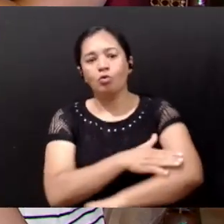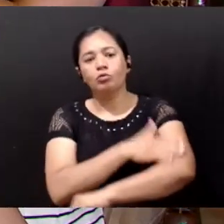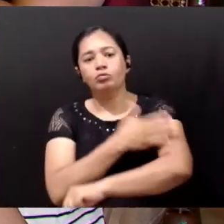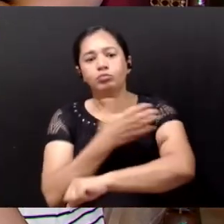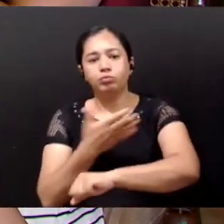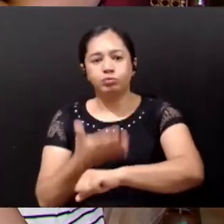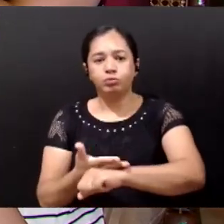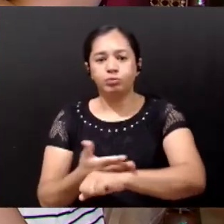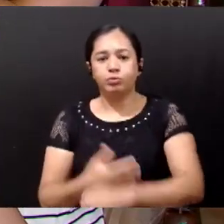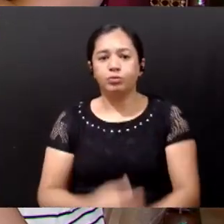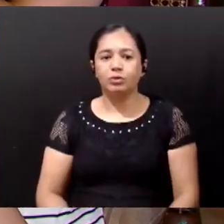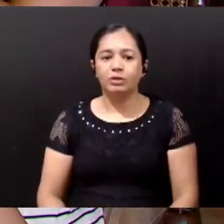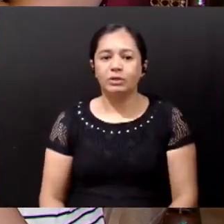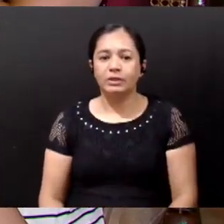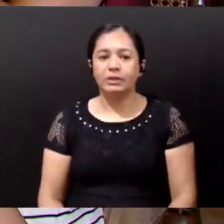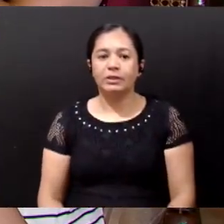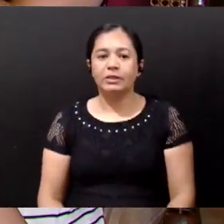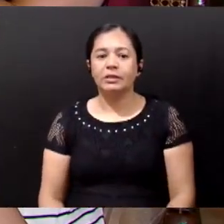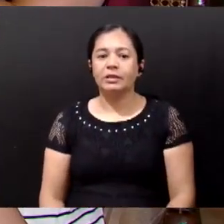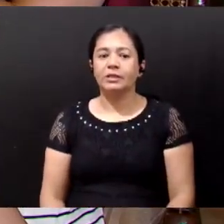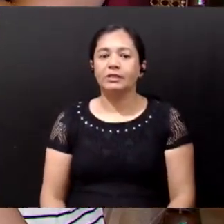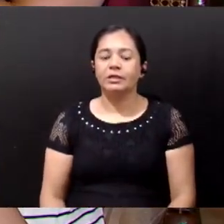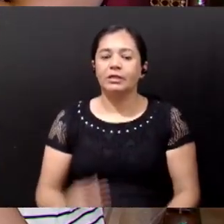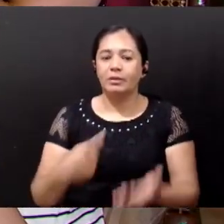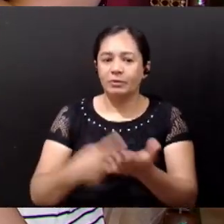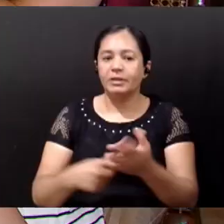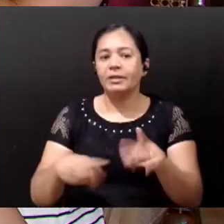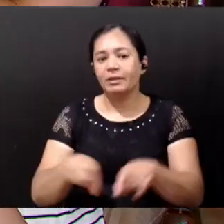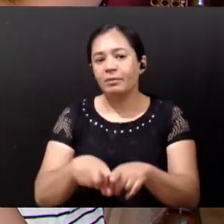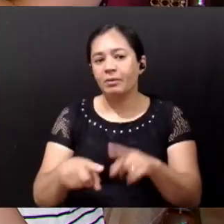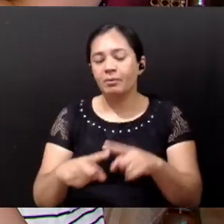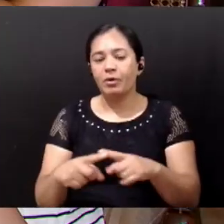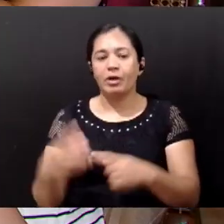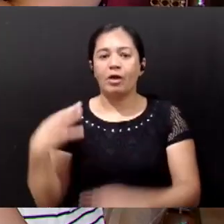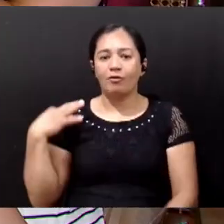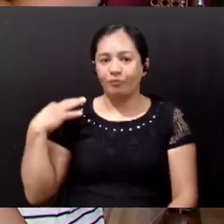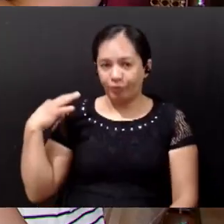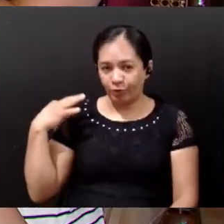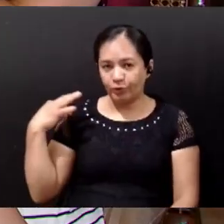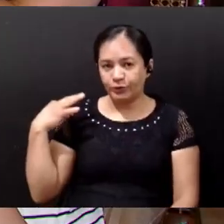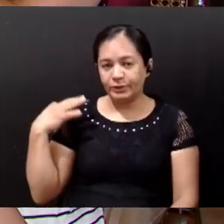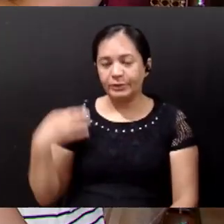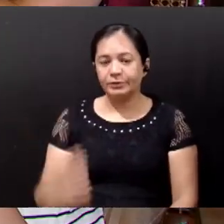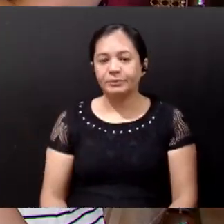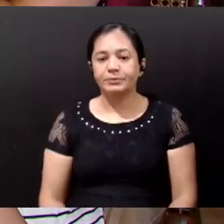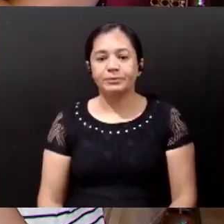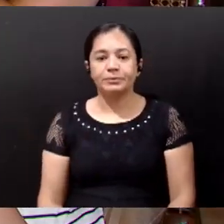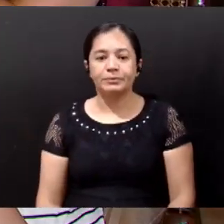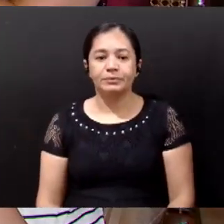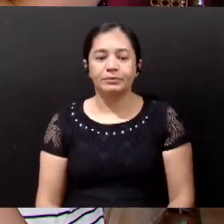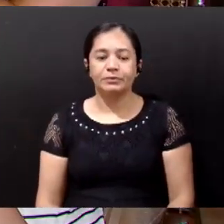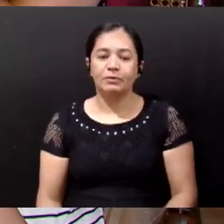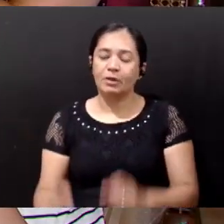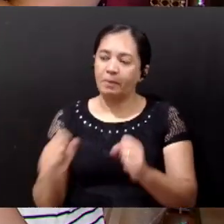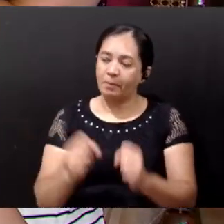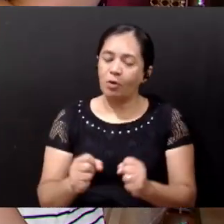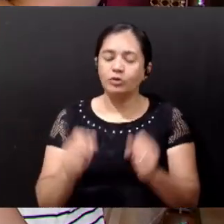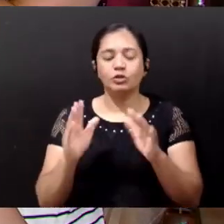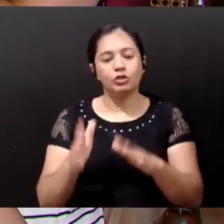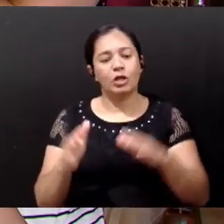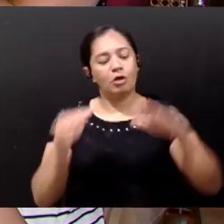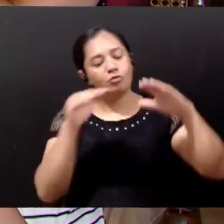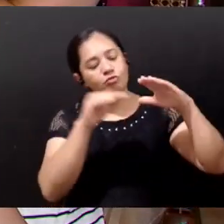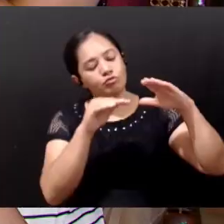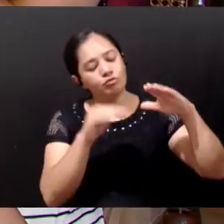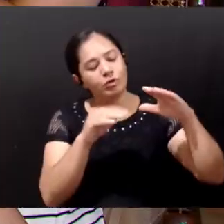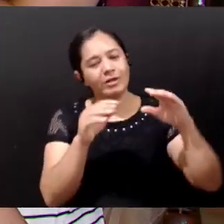têm disponibilidade da agenda também, porque é sempre voluntários, né? Então, quando eles podem, na agenda deles, eles vão lá abastecer.